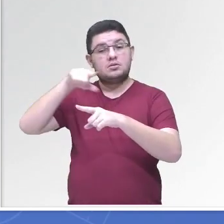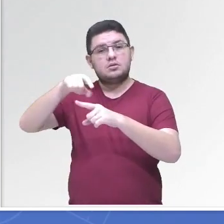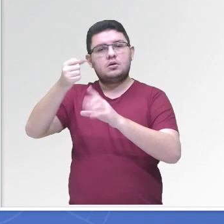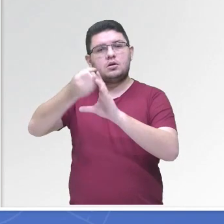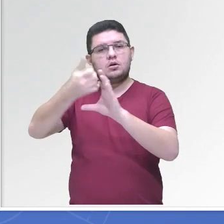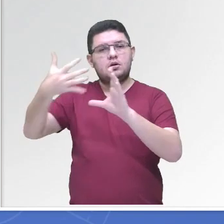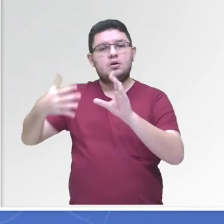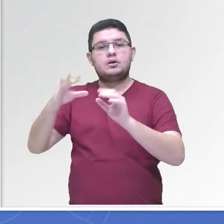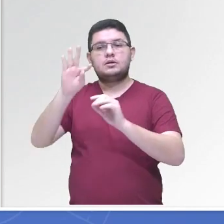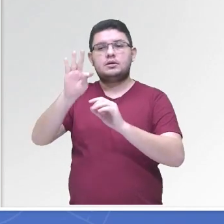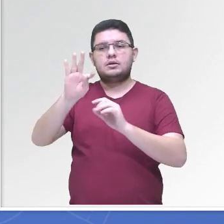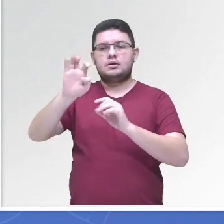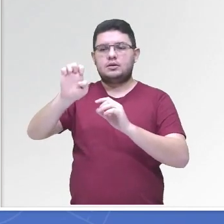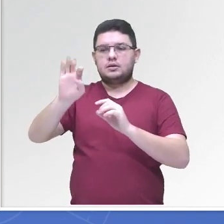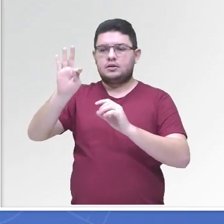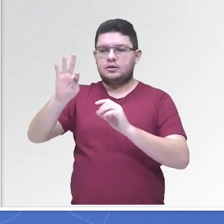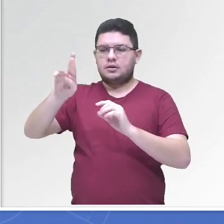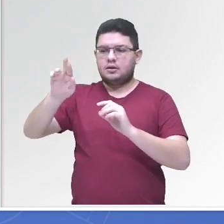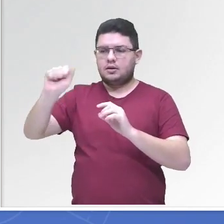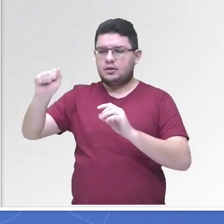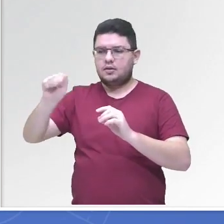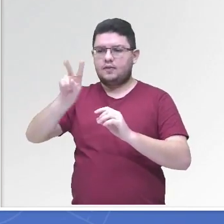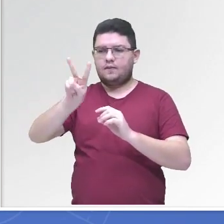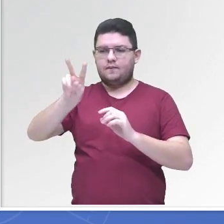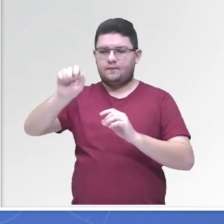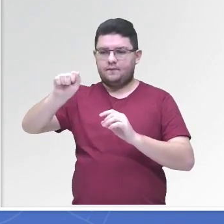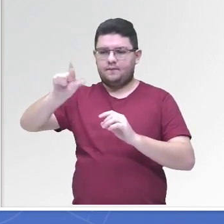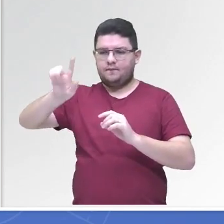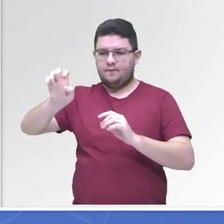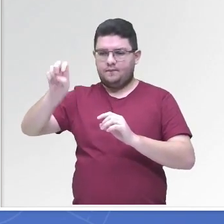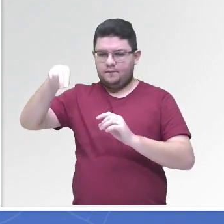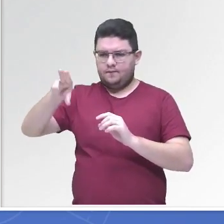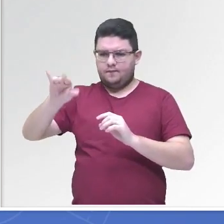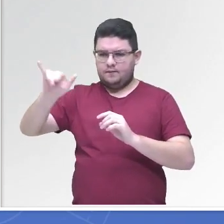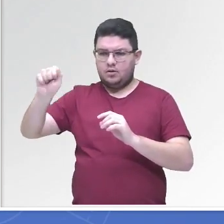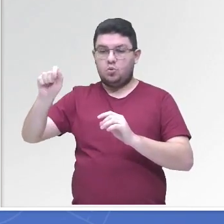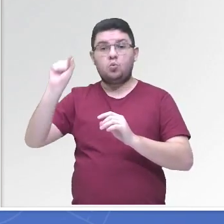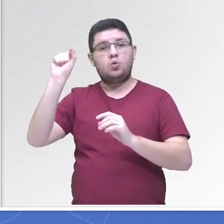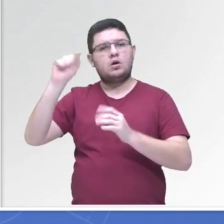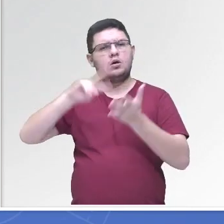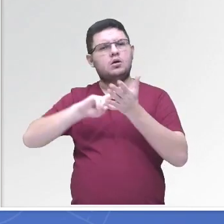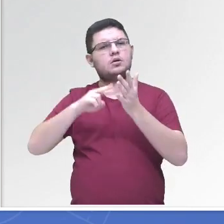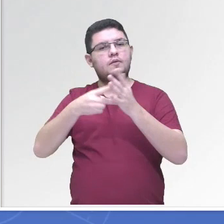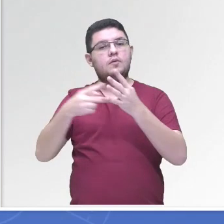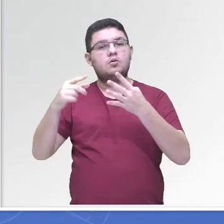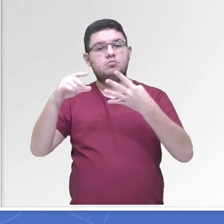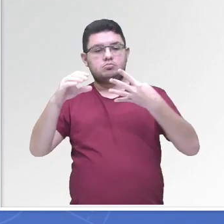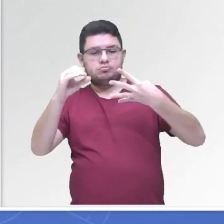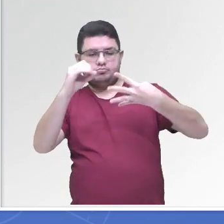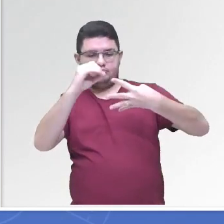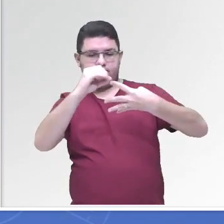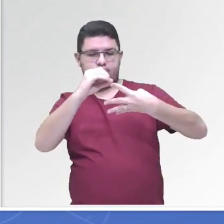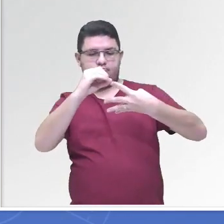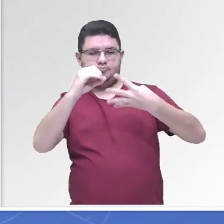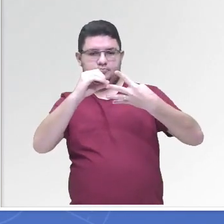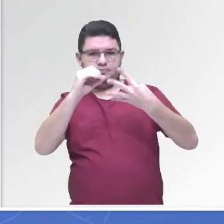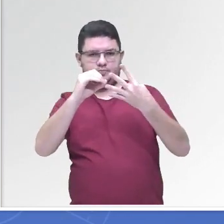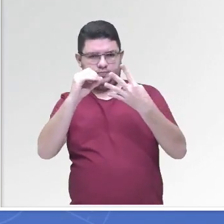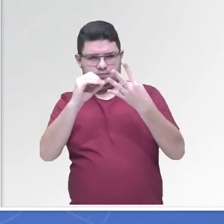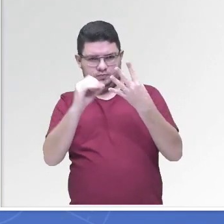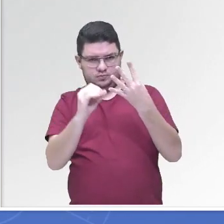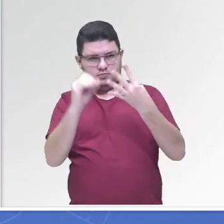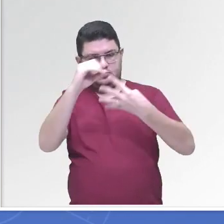quantidade de ligações que o carbono pode fazer. Então, como ele pode fazer 4 ligações, ela pode ser